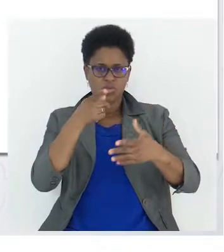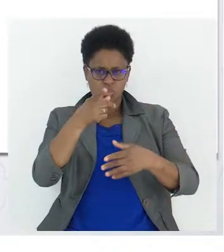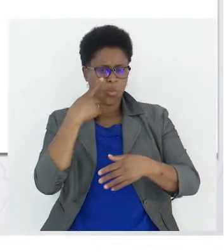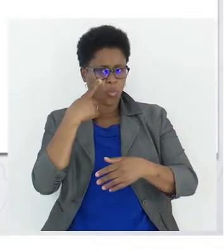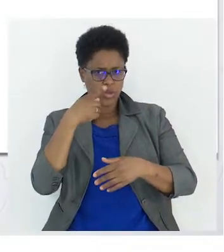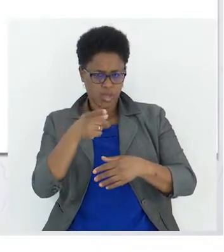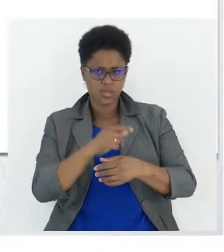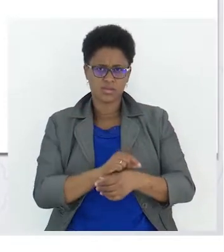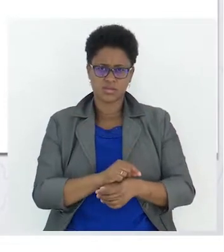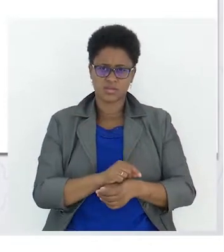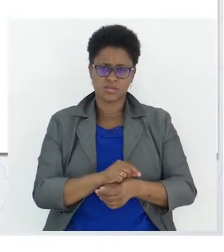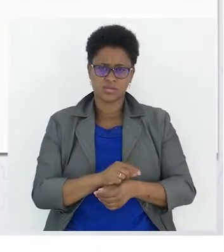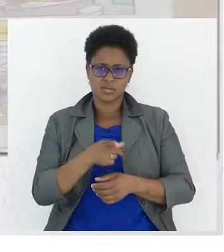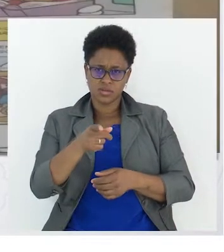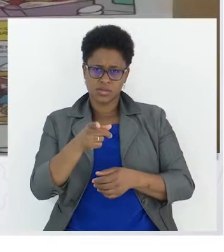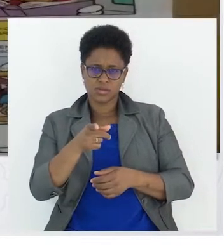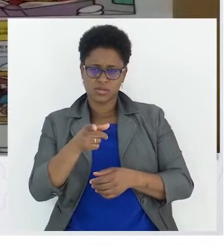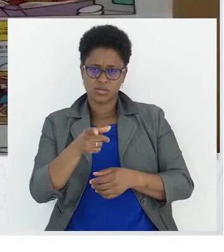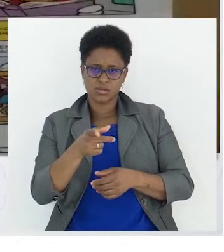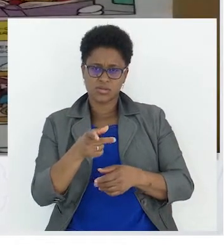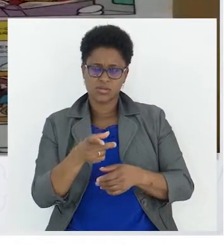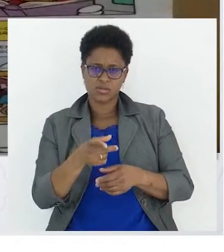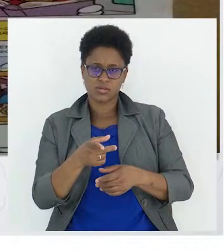Conheces os intervenientes?